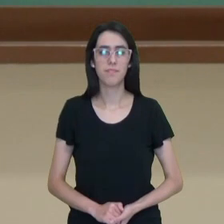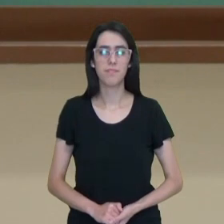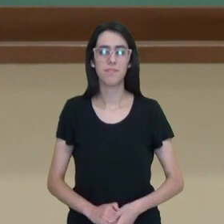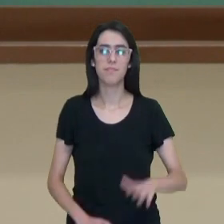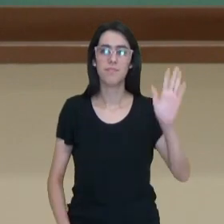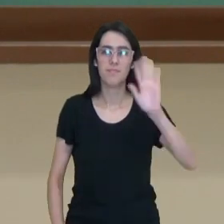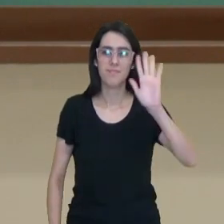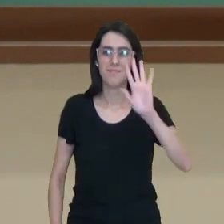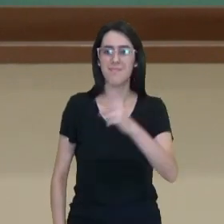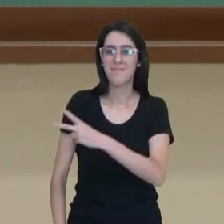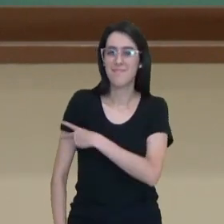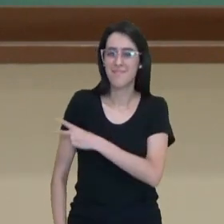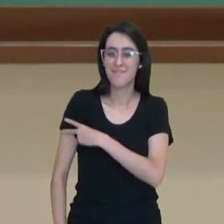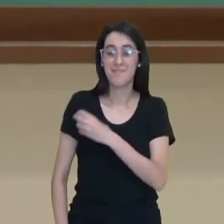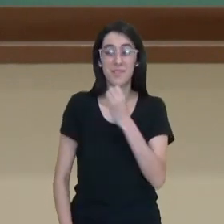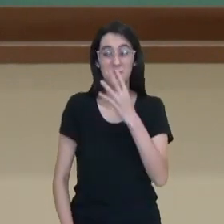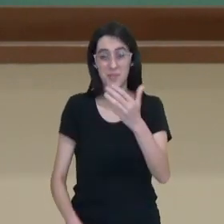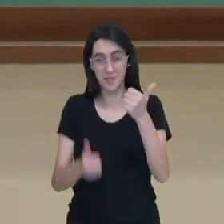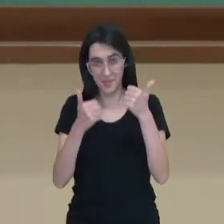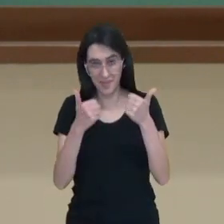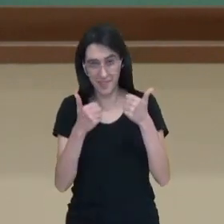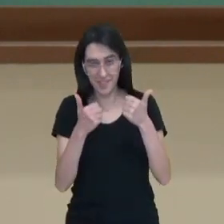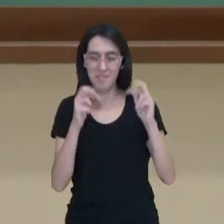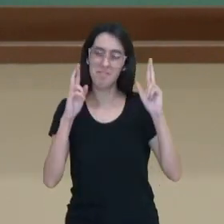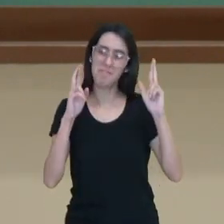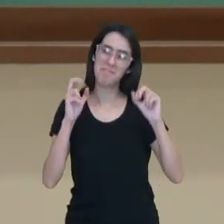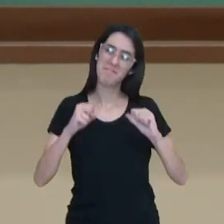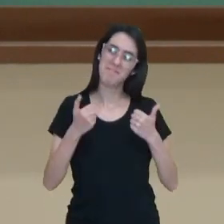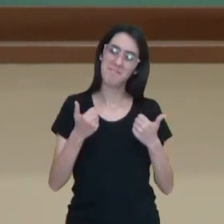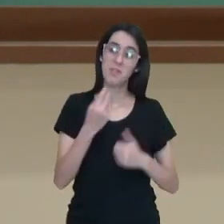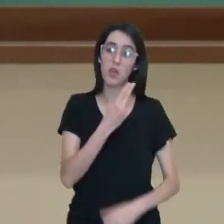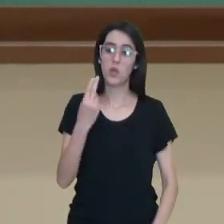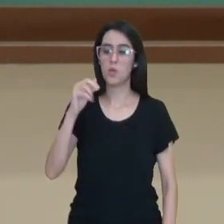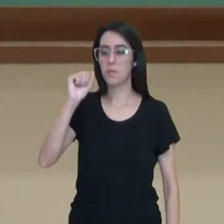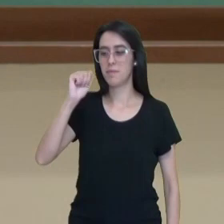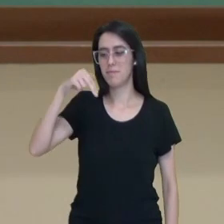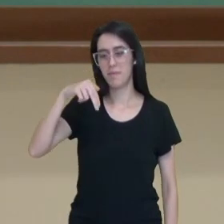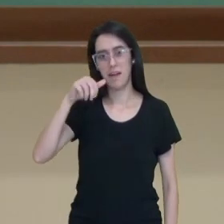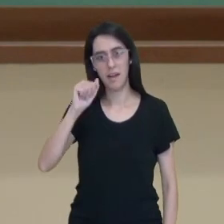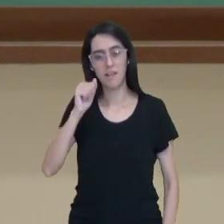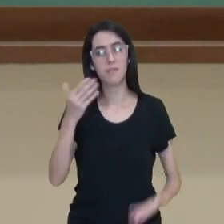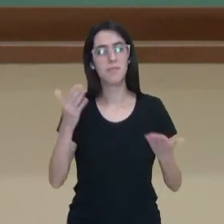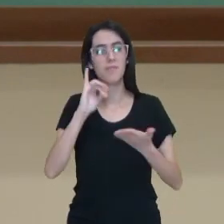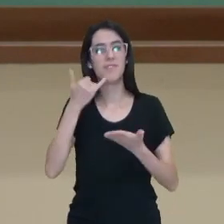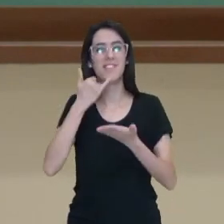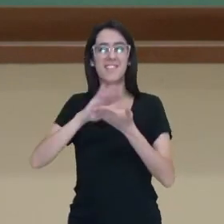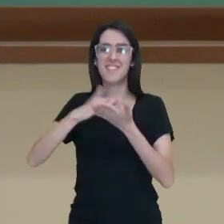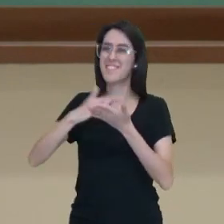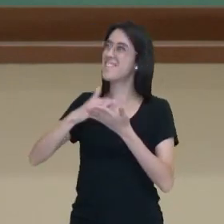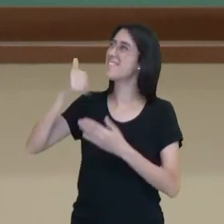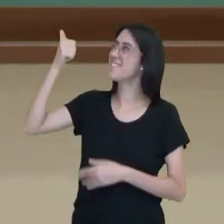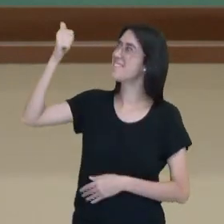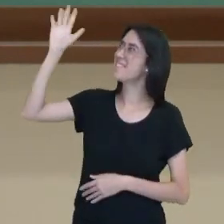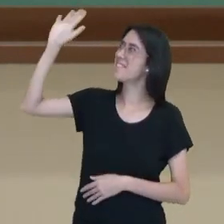estudantes da segunda série, tudo bem com vocês? Espero que sim. Eu sou a professora Ana Carolina, hoje estamos com a Jéssica